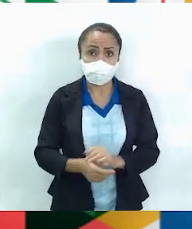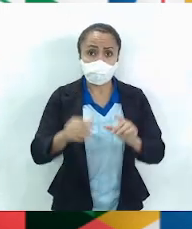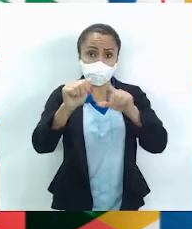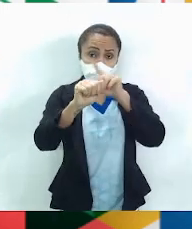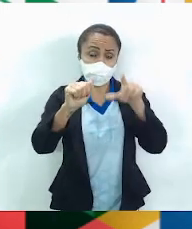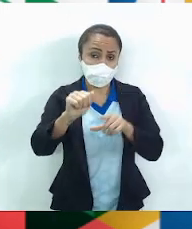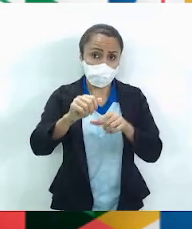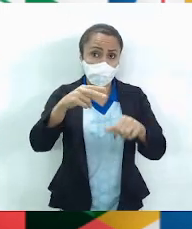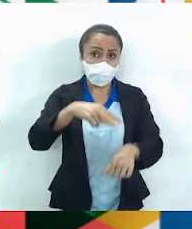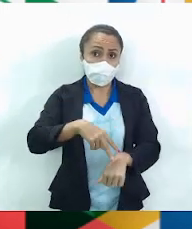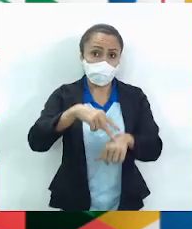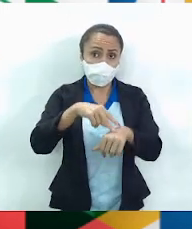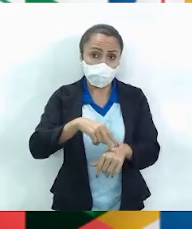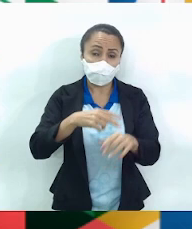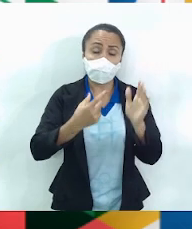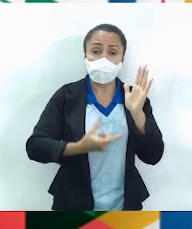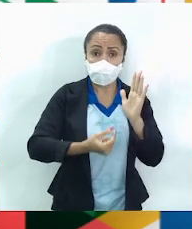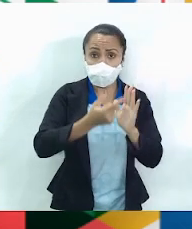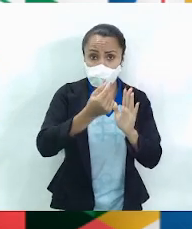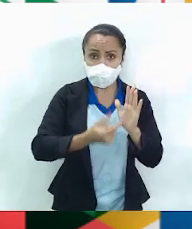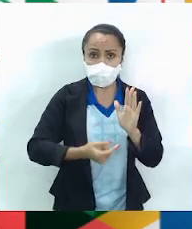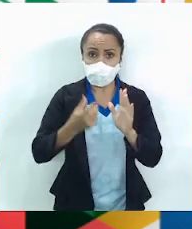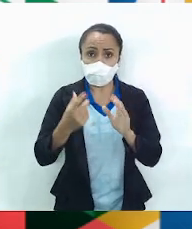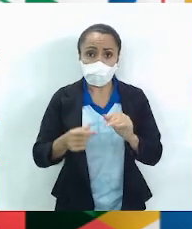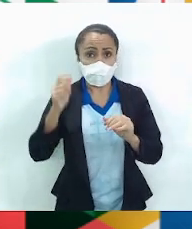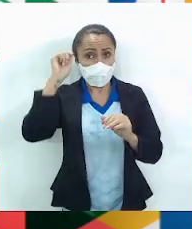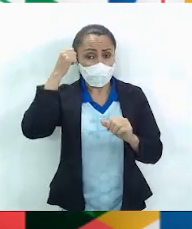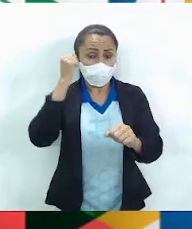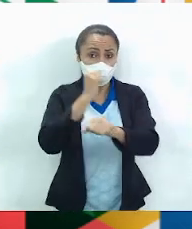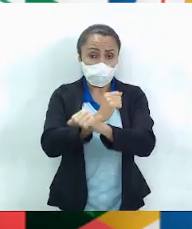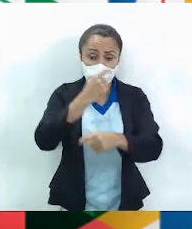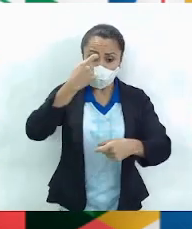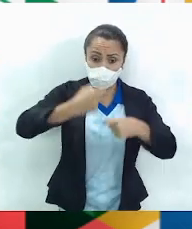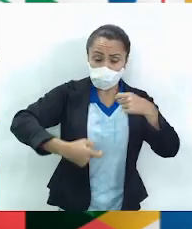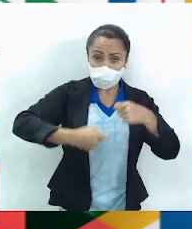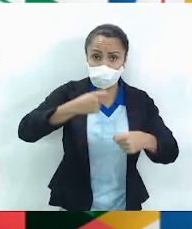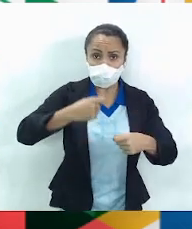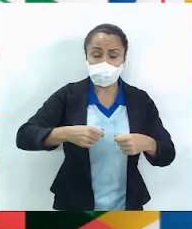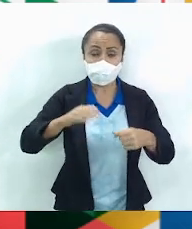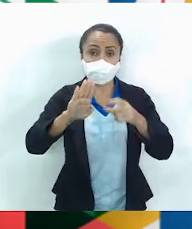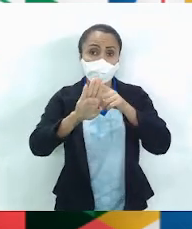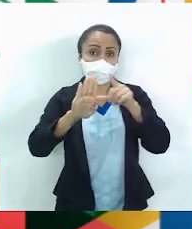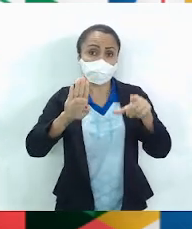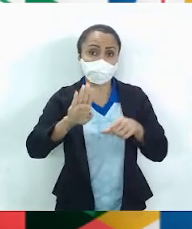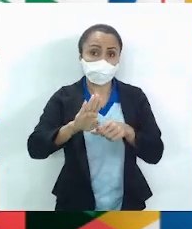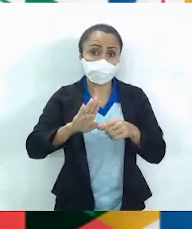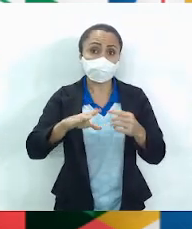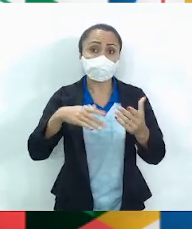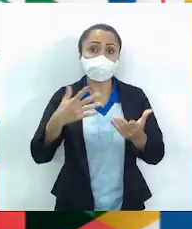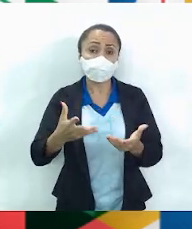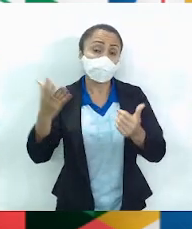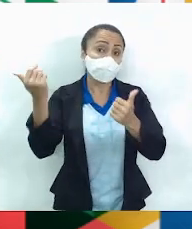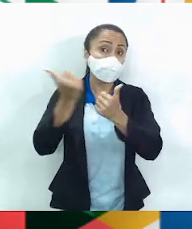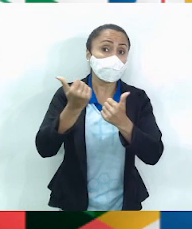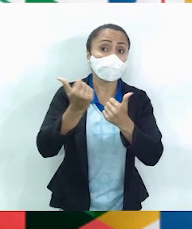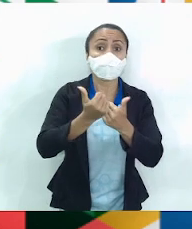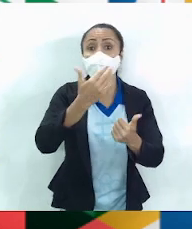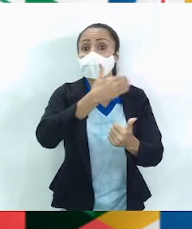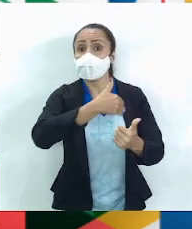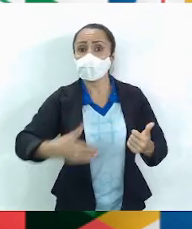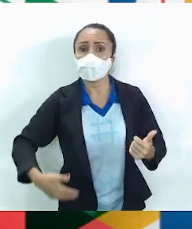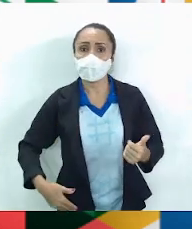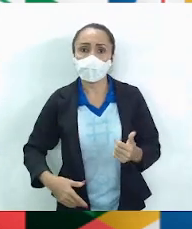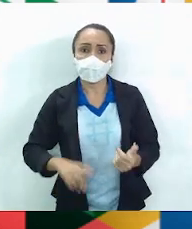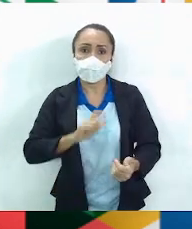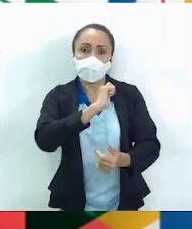como principal fonte de renda a escravidão sexual. B. Apoia o governo do